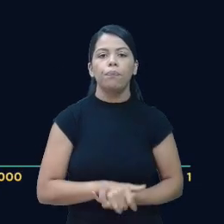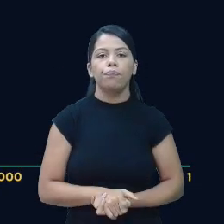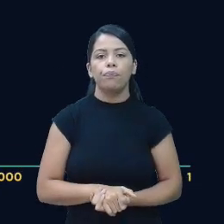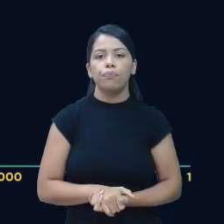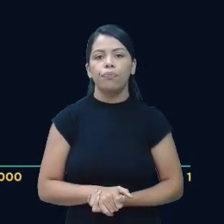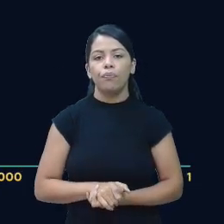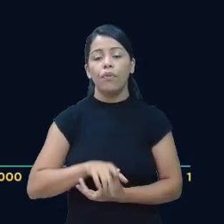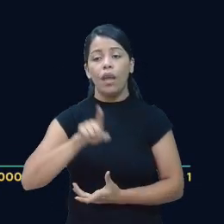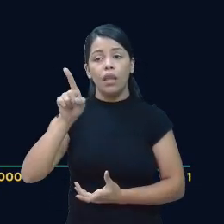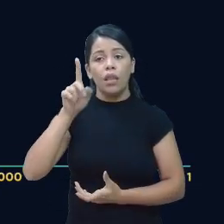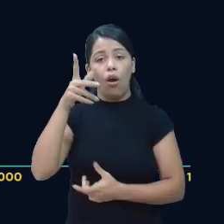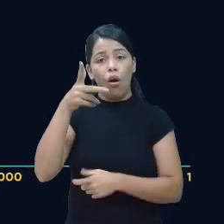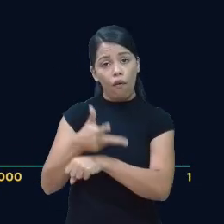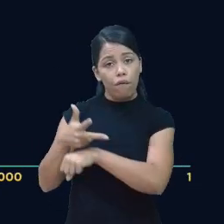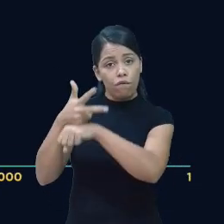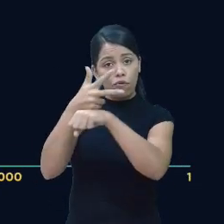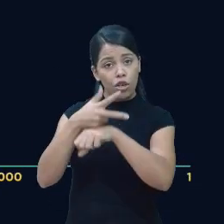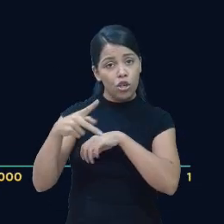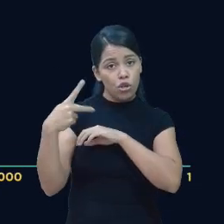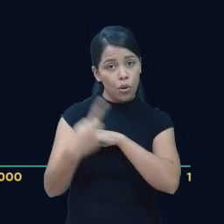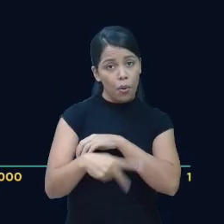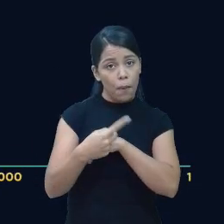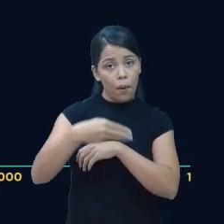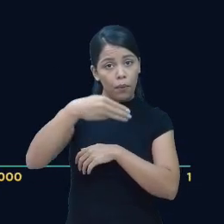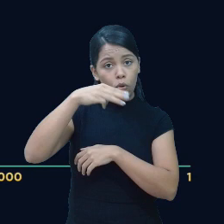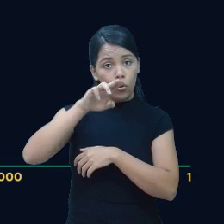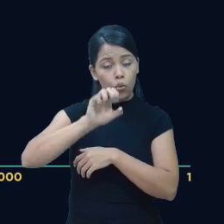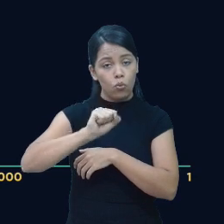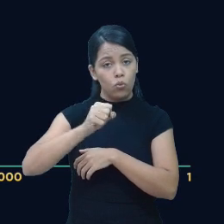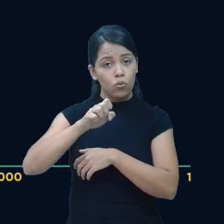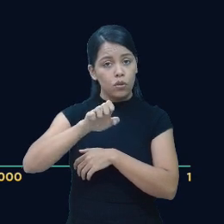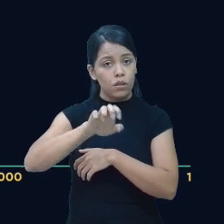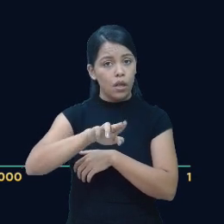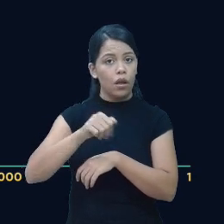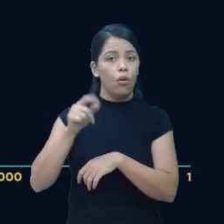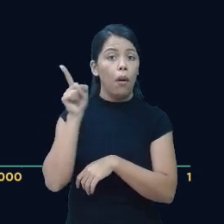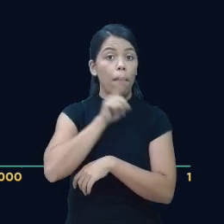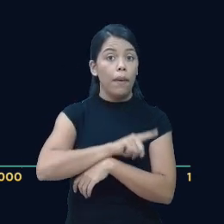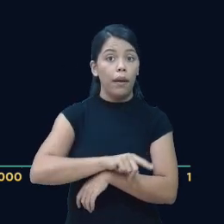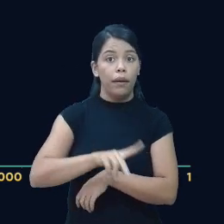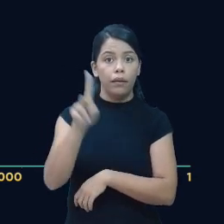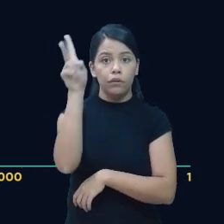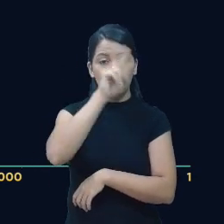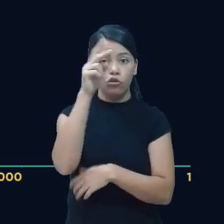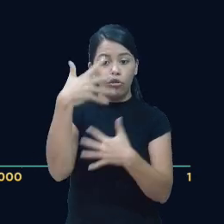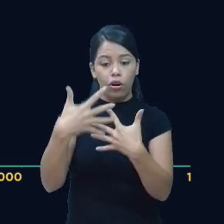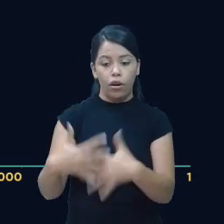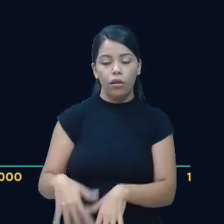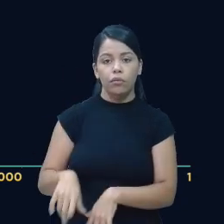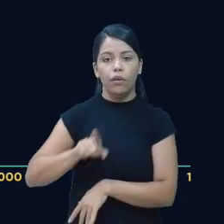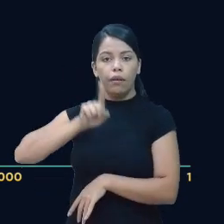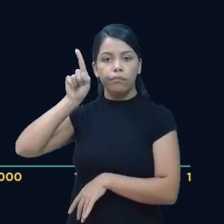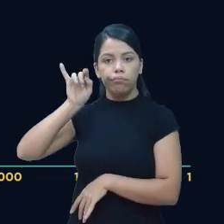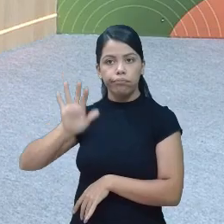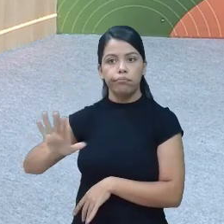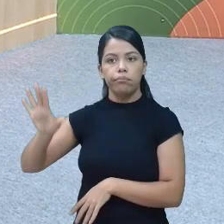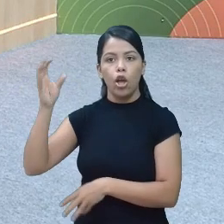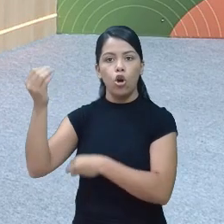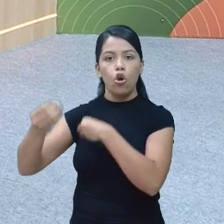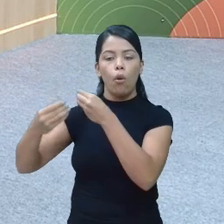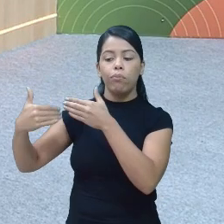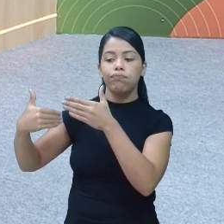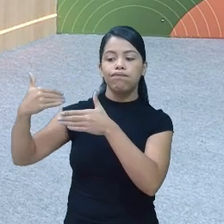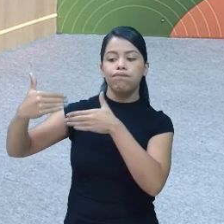que é do Museu Americano de História Natural, ele mostra um pouco aqui como é a evolução do